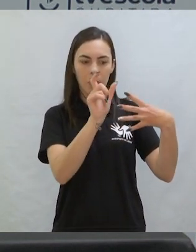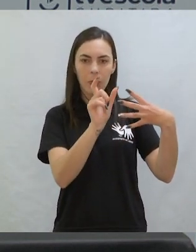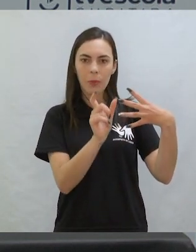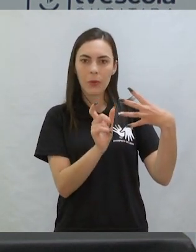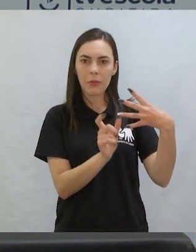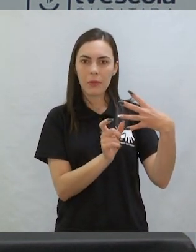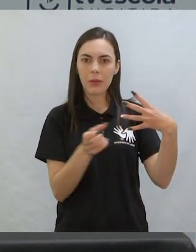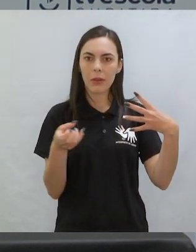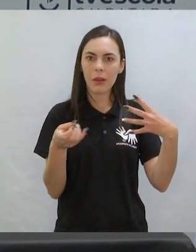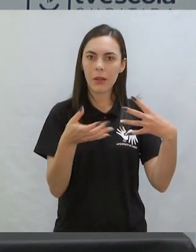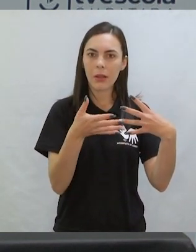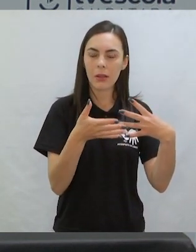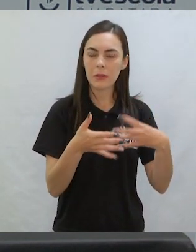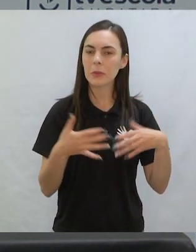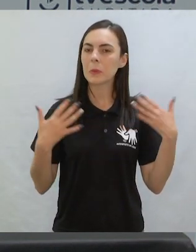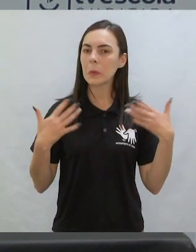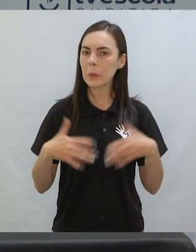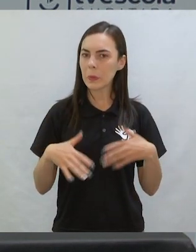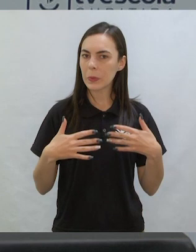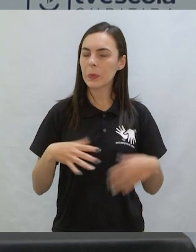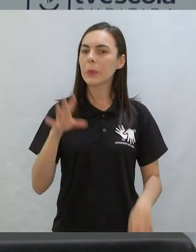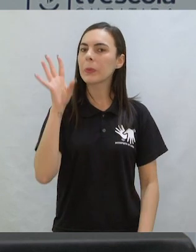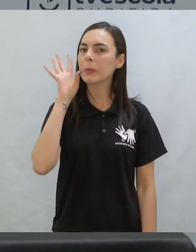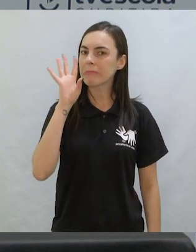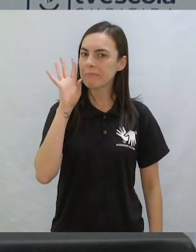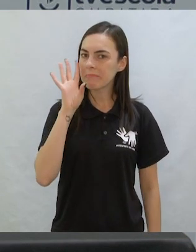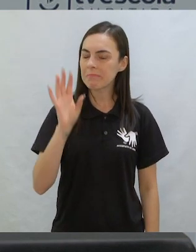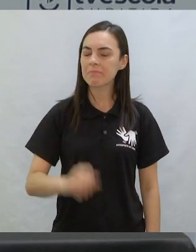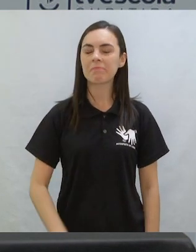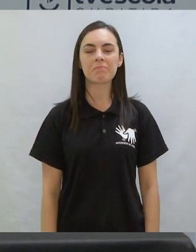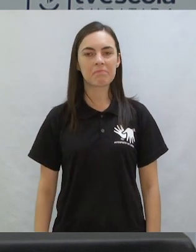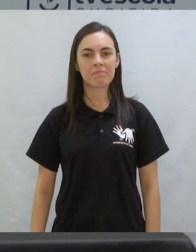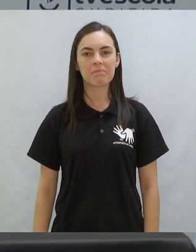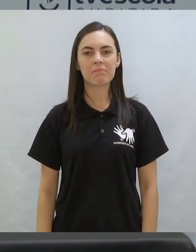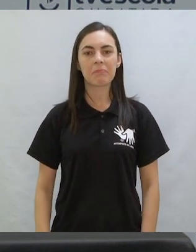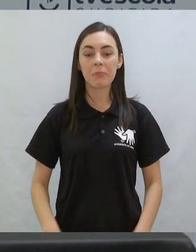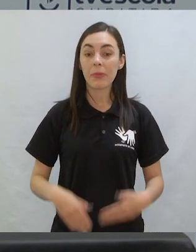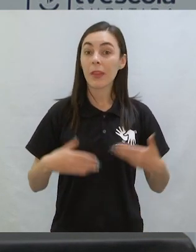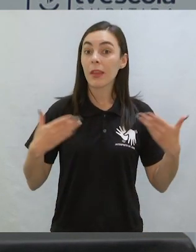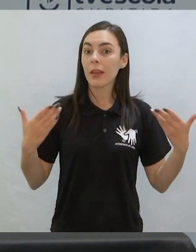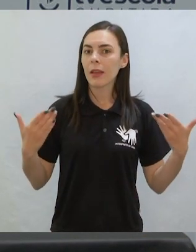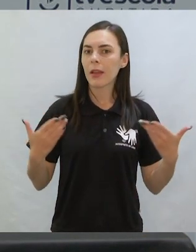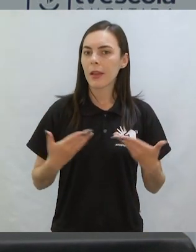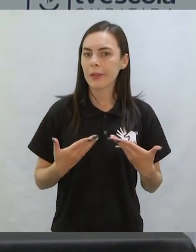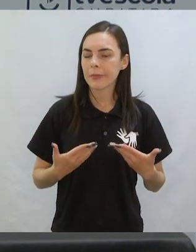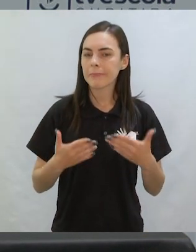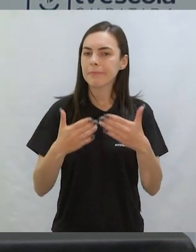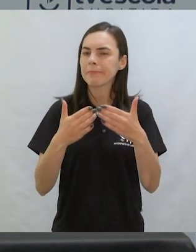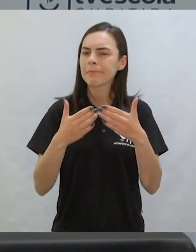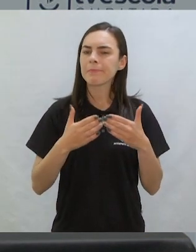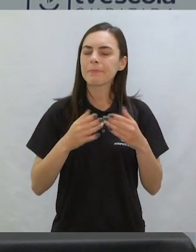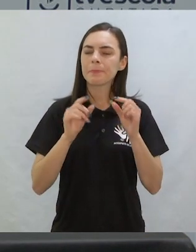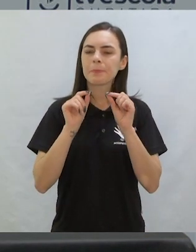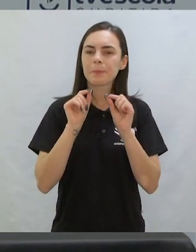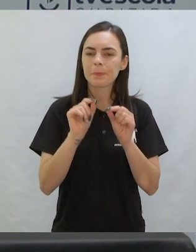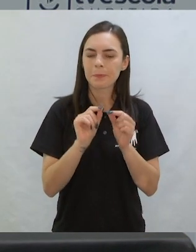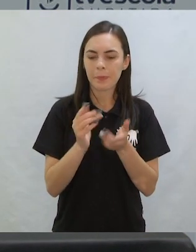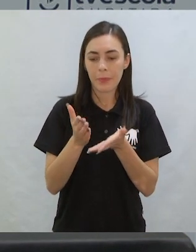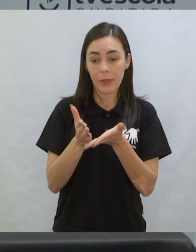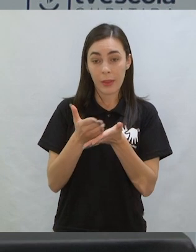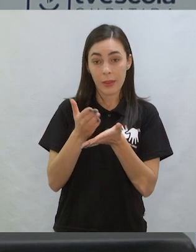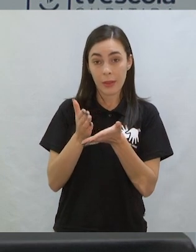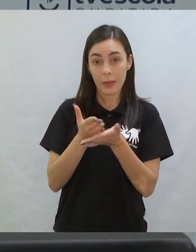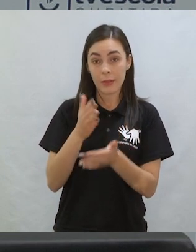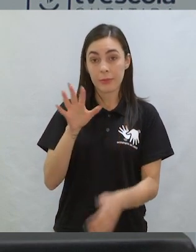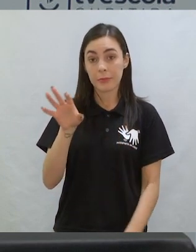4 palavras. Veja que bacana, né? Então agora, a professora vai pedir para você